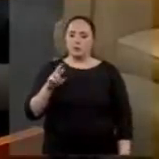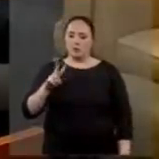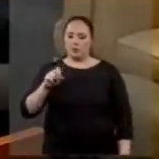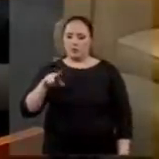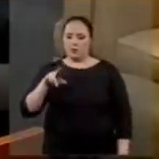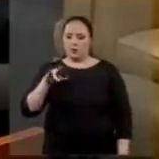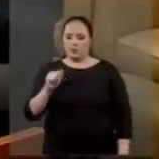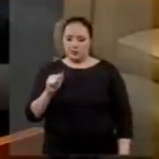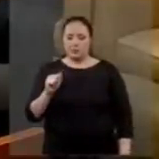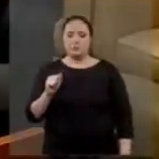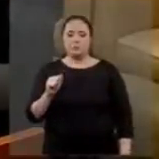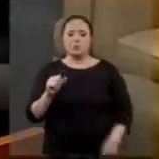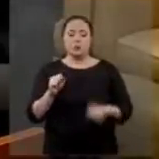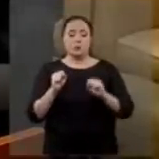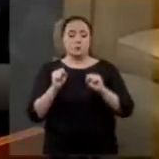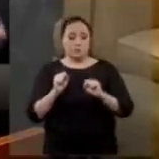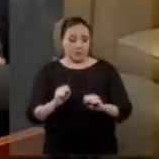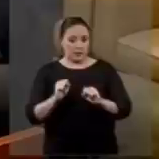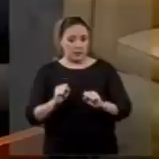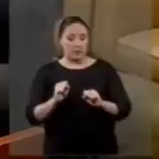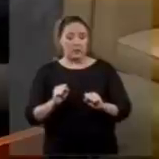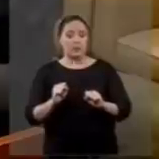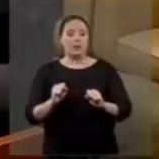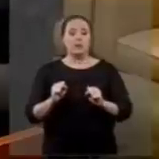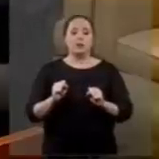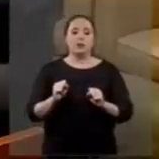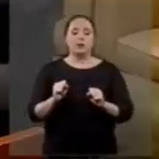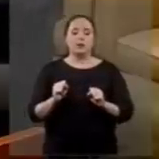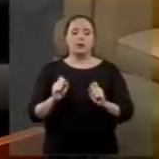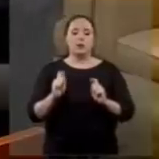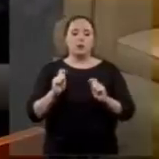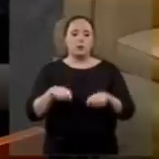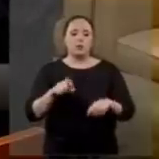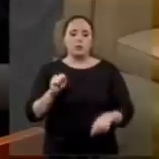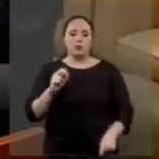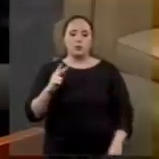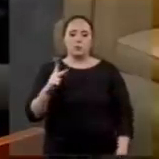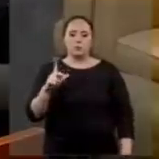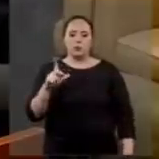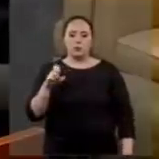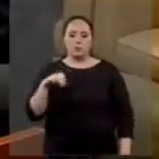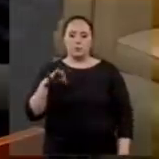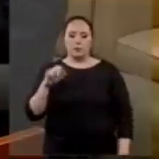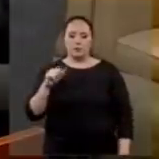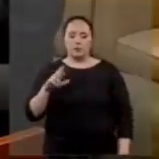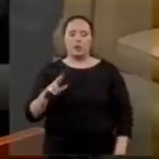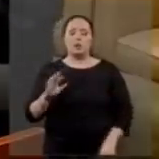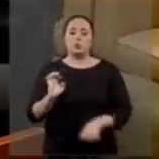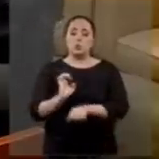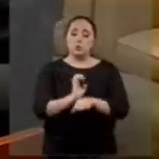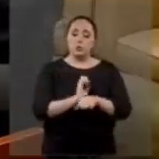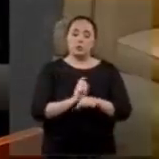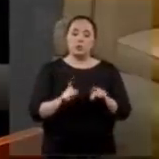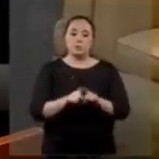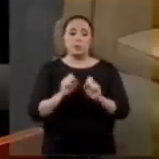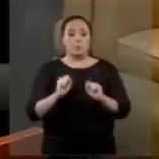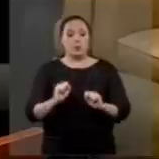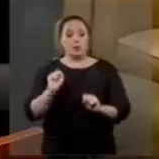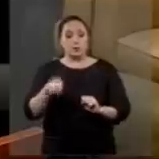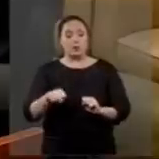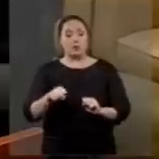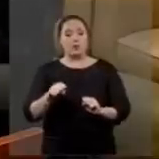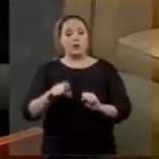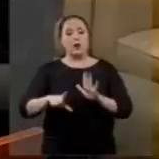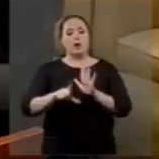legislação federal, que poderia sim invadir a competência suplementar dos estados e que poderia sim tratar-se de lei